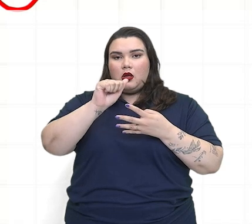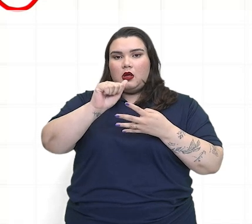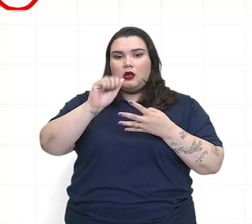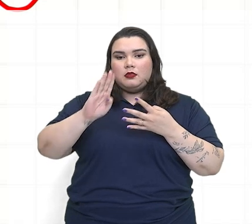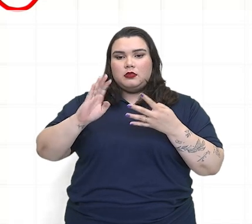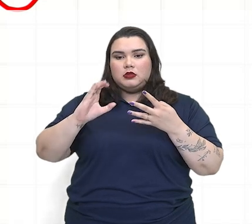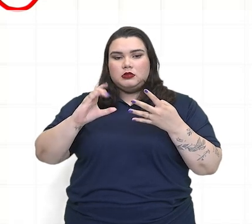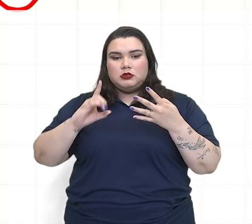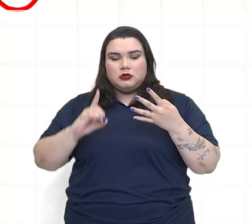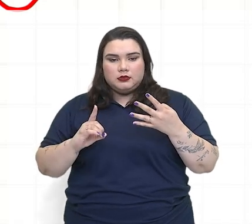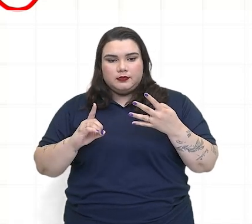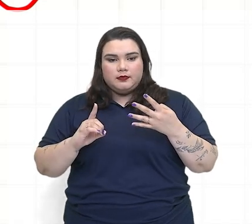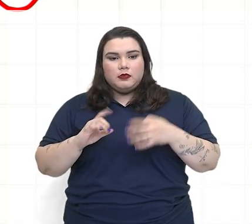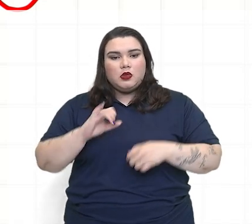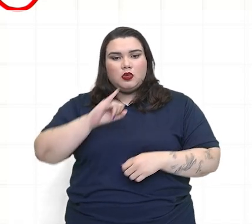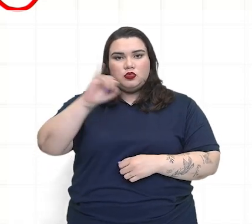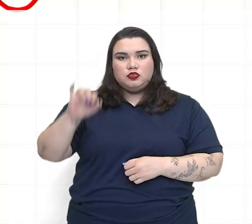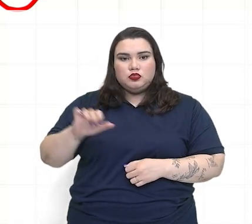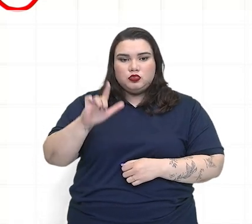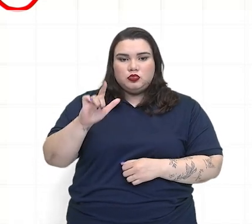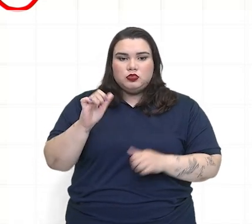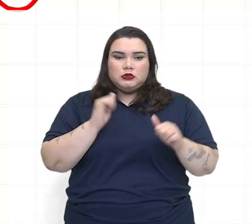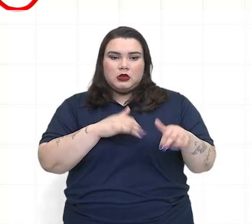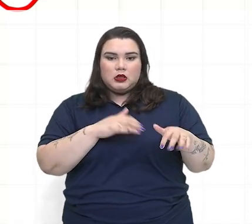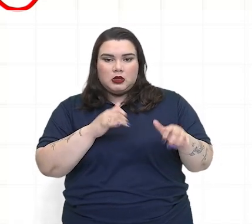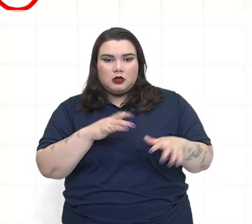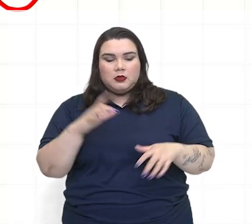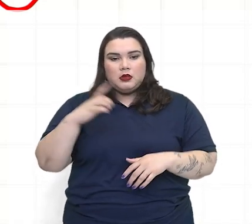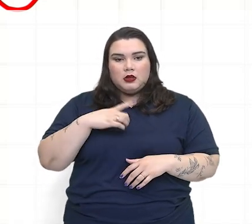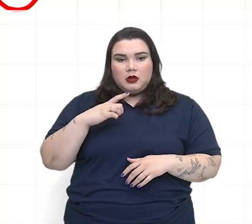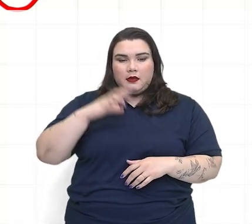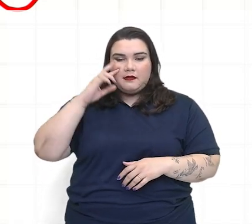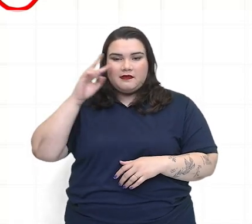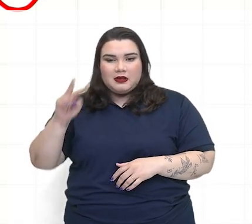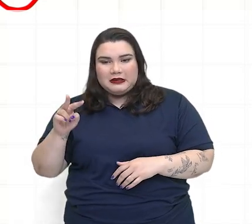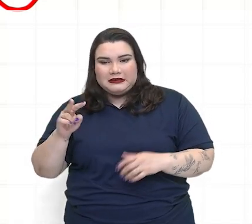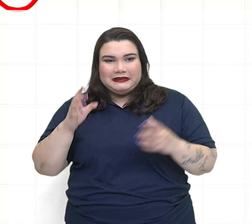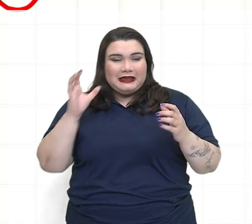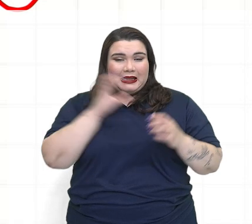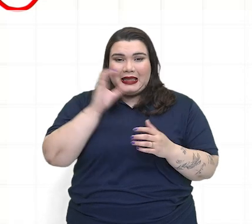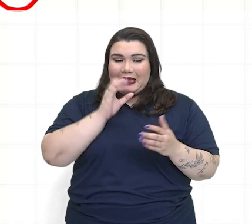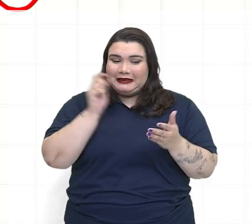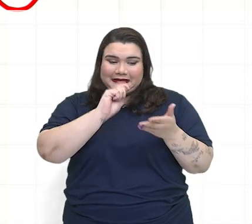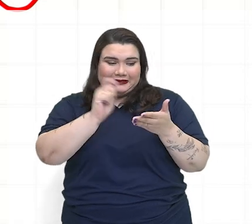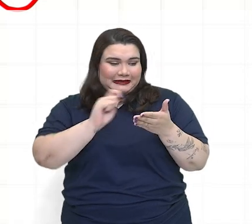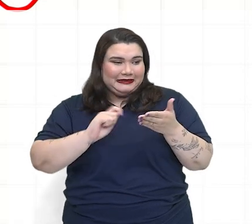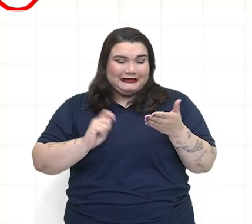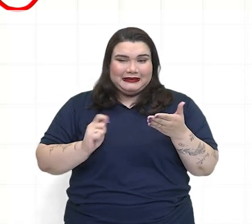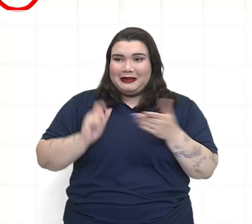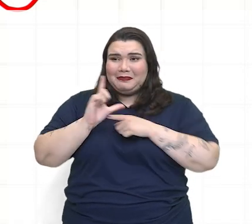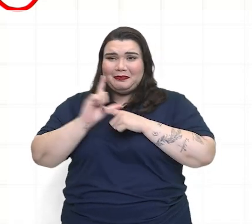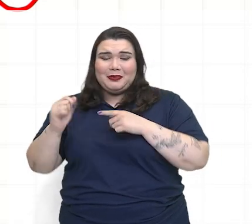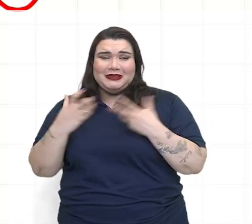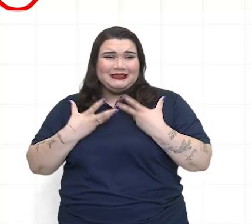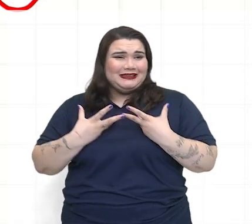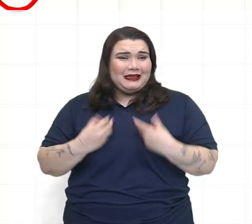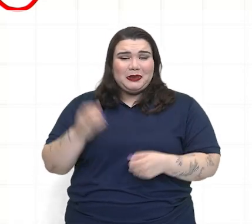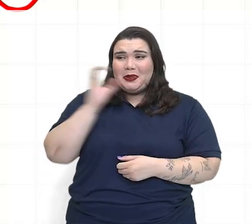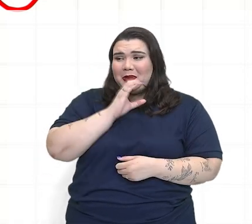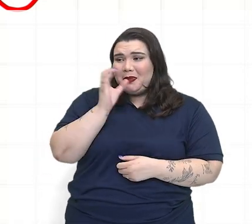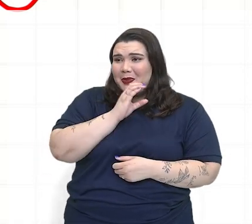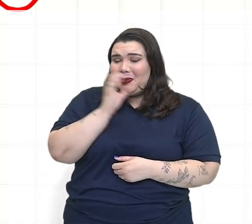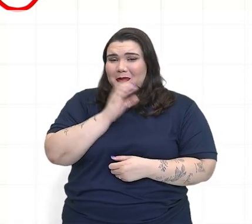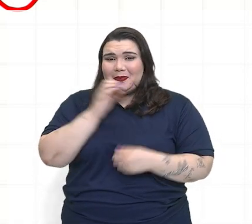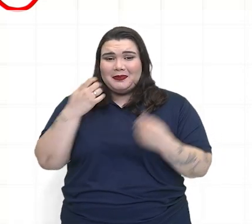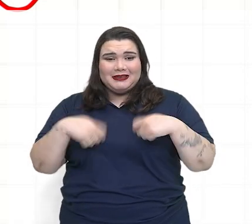Nós tivemos julho e setembro? Tivemos. Aí o cara pega, né, o distrator, ele tá agoniado para terminar a prova, porque ele tá cansado,